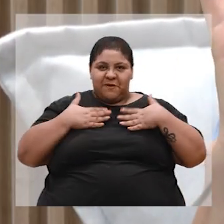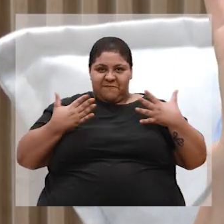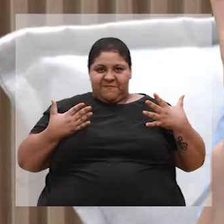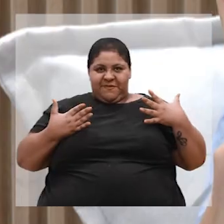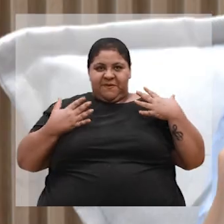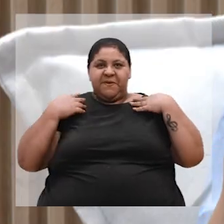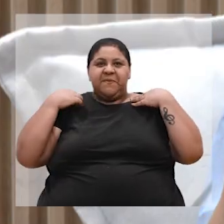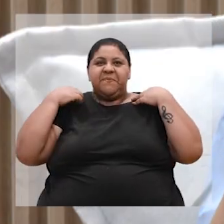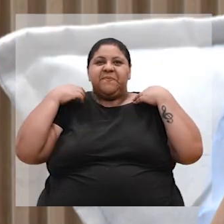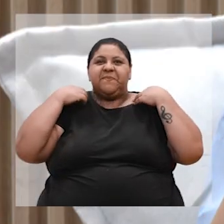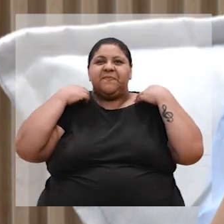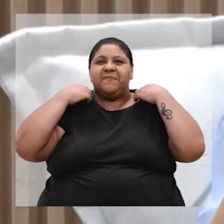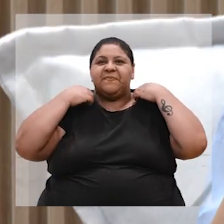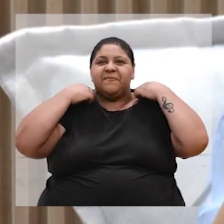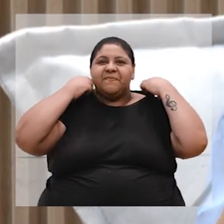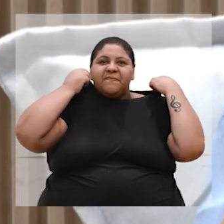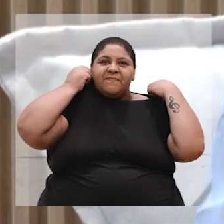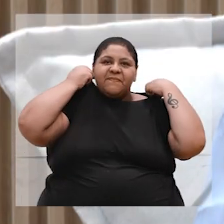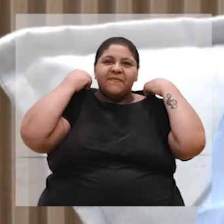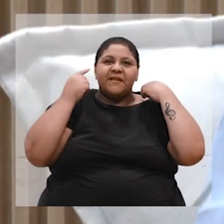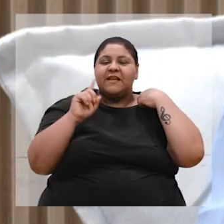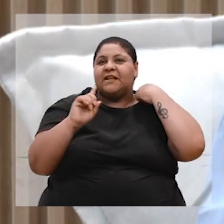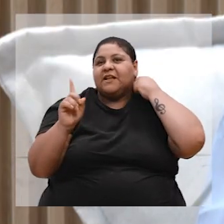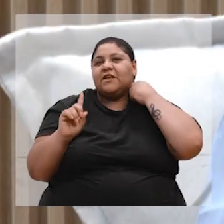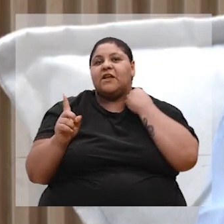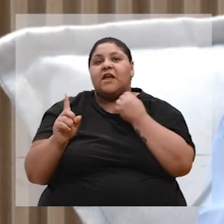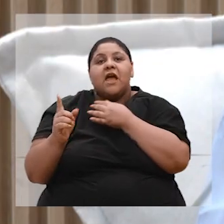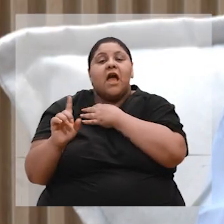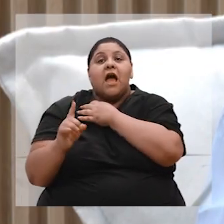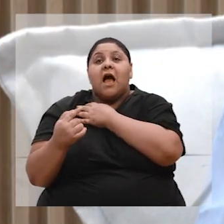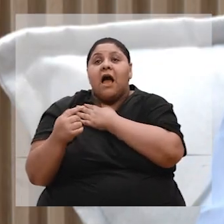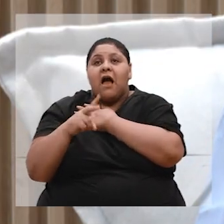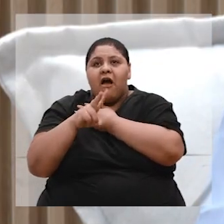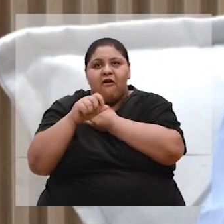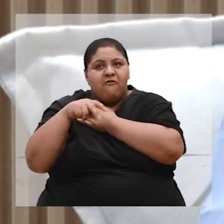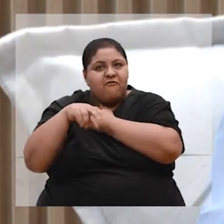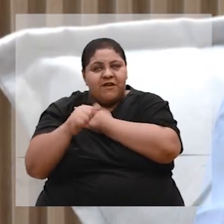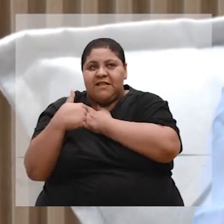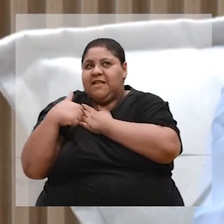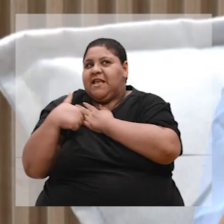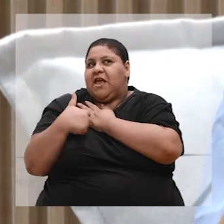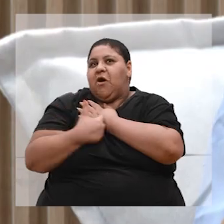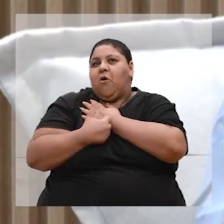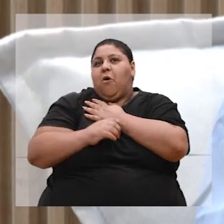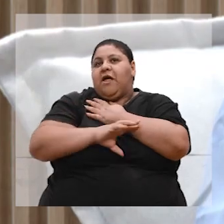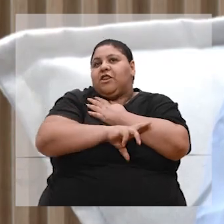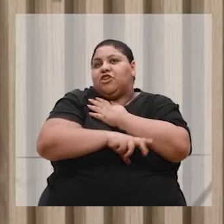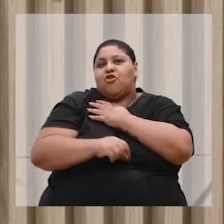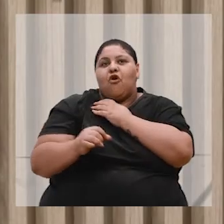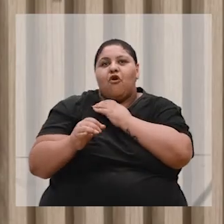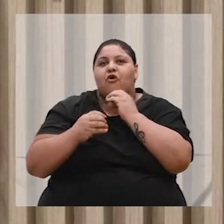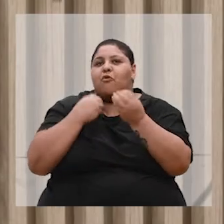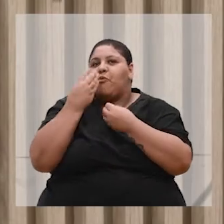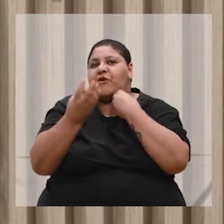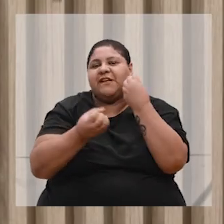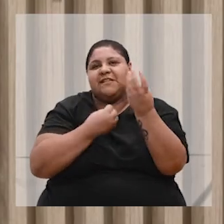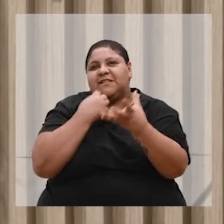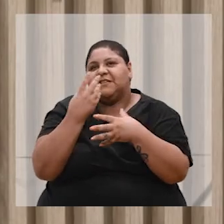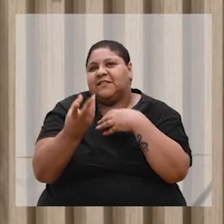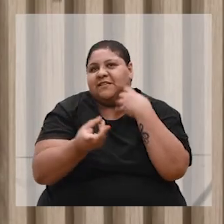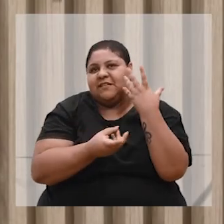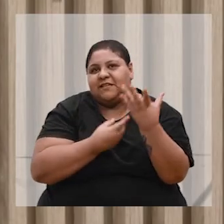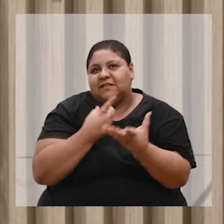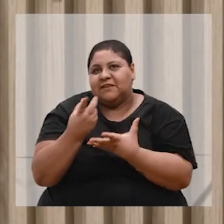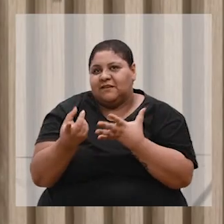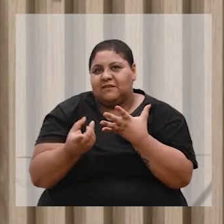que eu faço. Mas não é porque eu sou professora de literatura. E eu adoro... A Vânia sabe, eu adoro poesia. Mas não é porque eu